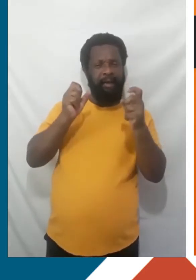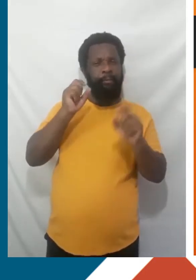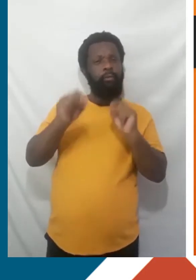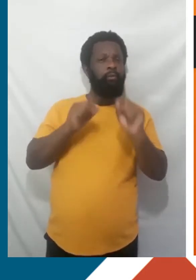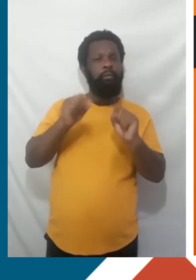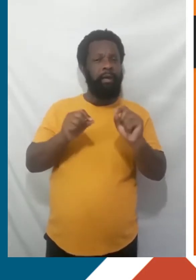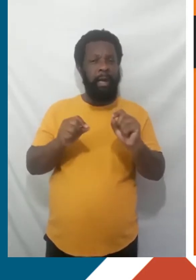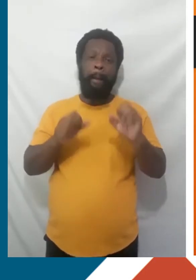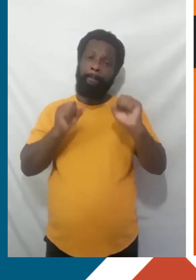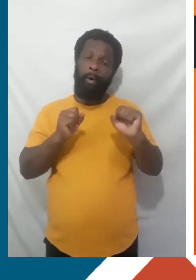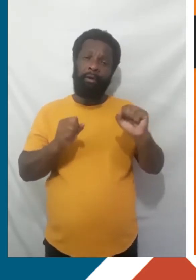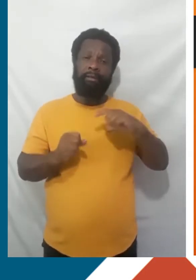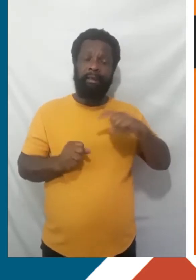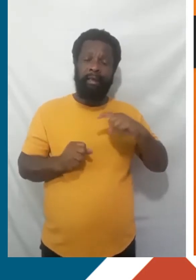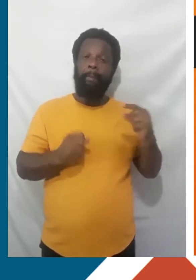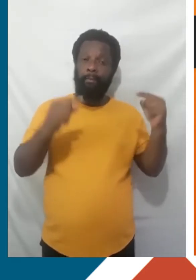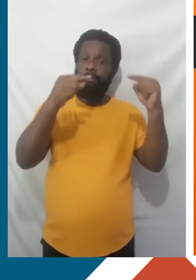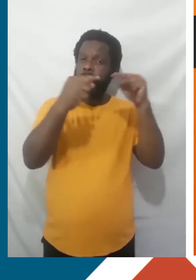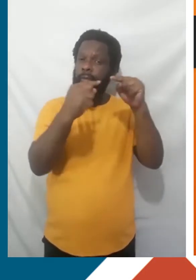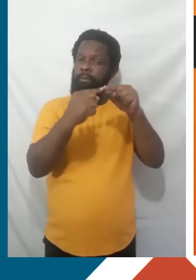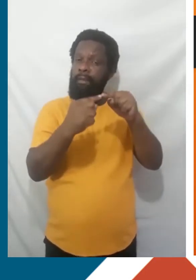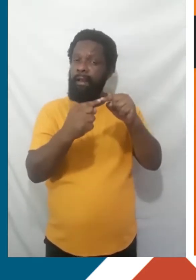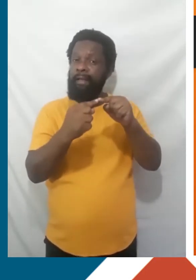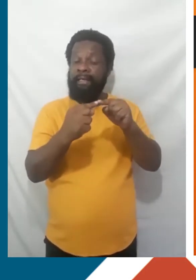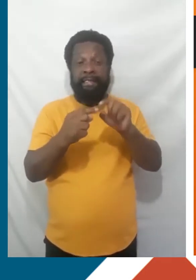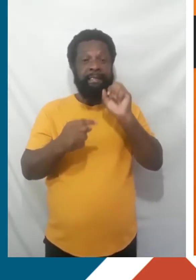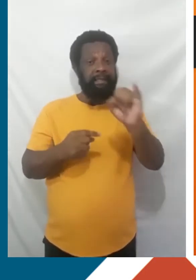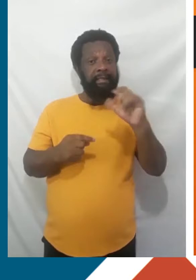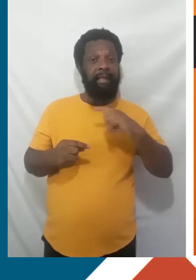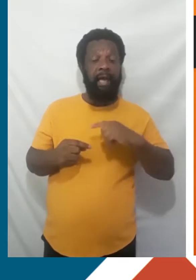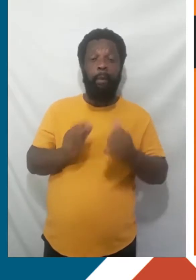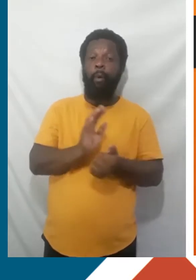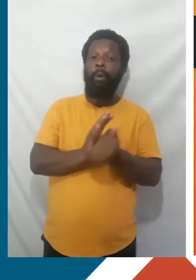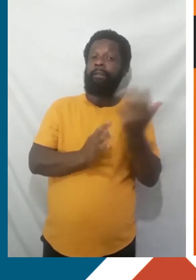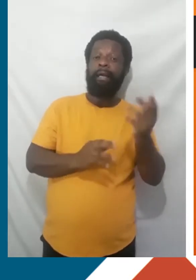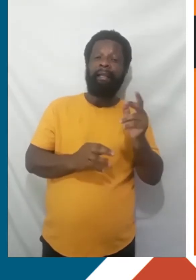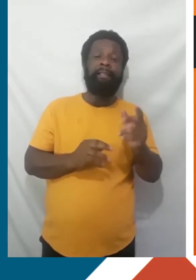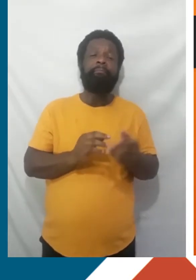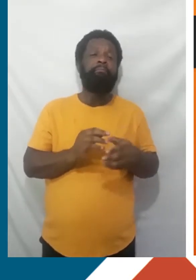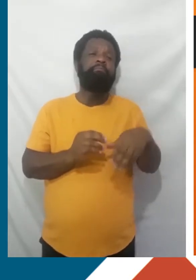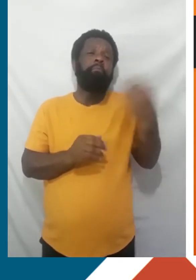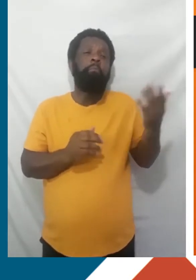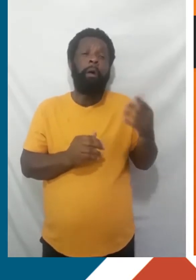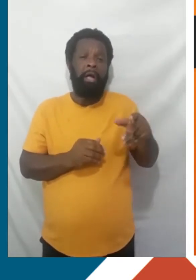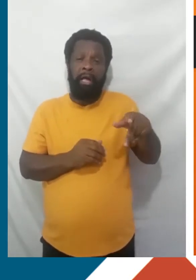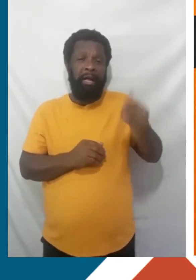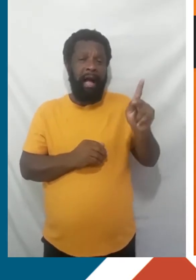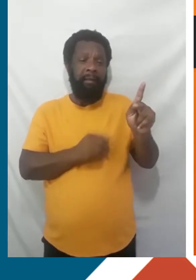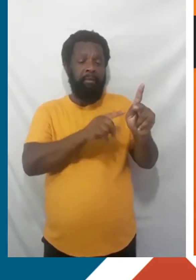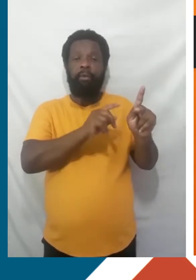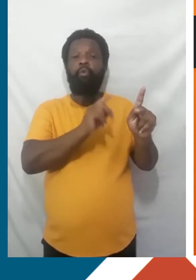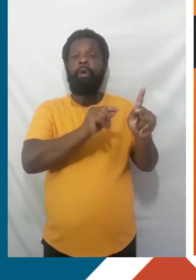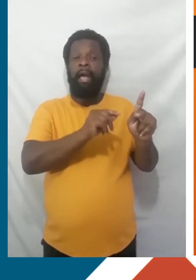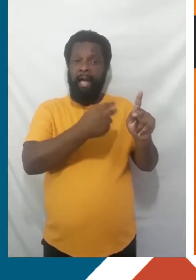Intuitivamente, percebemos que ele pode ser aplicado caso tenhamos uma quantidade K de decisões maior do